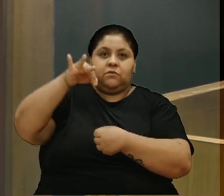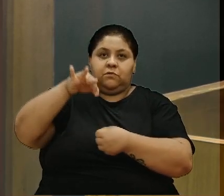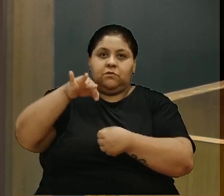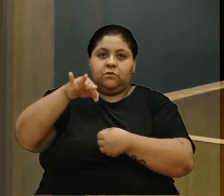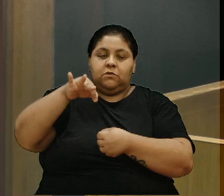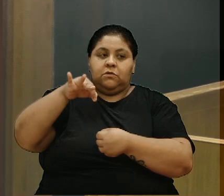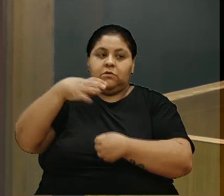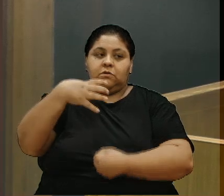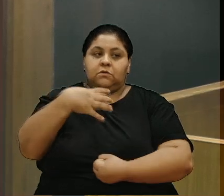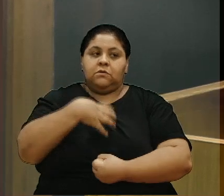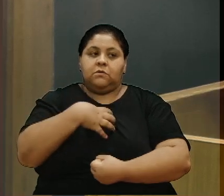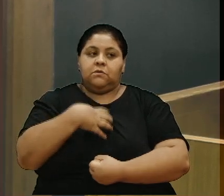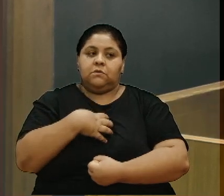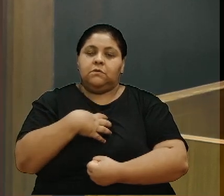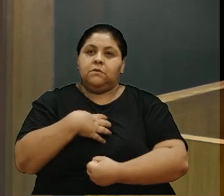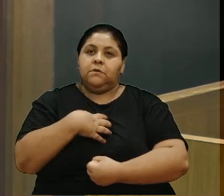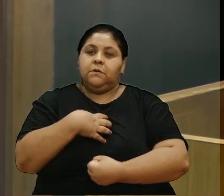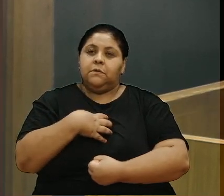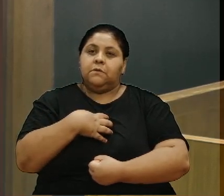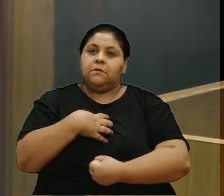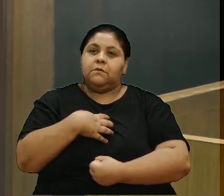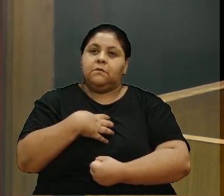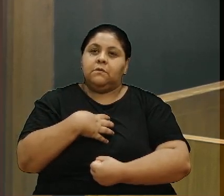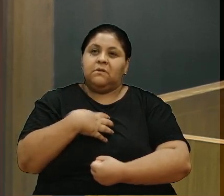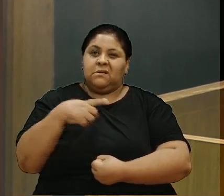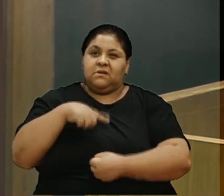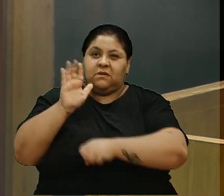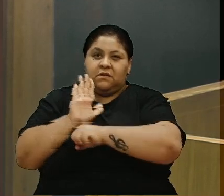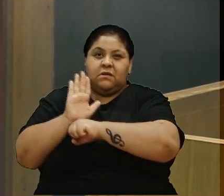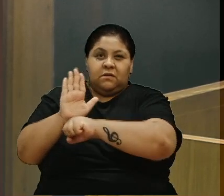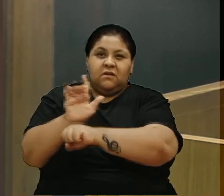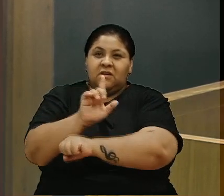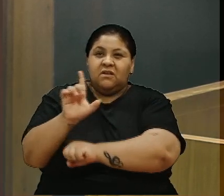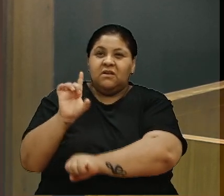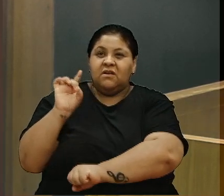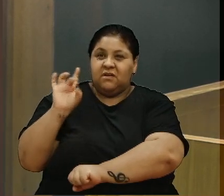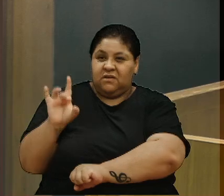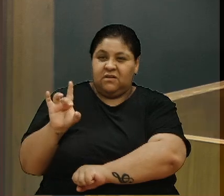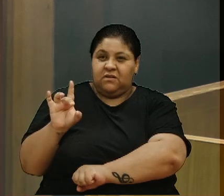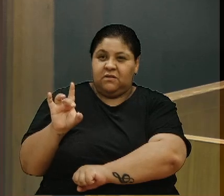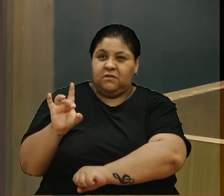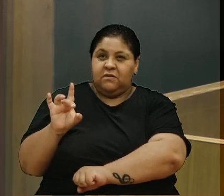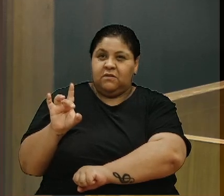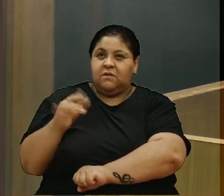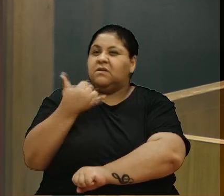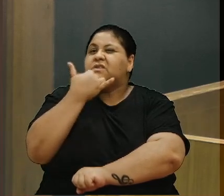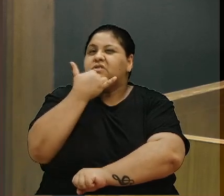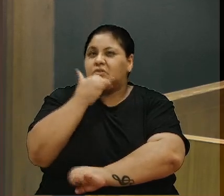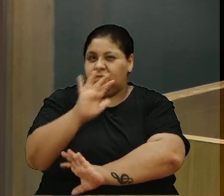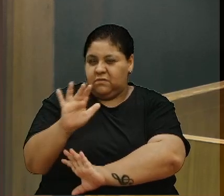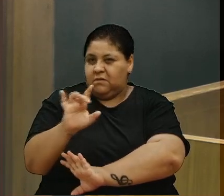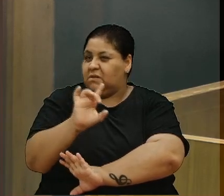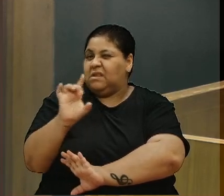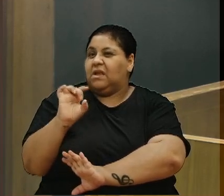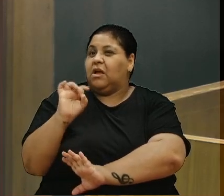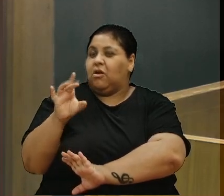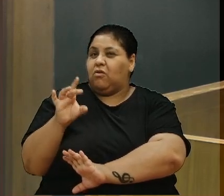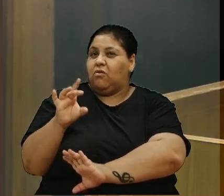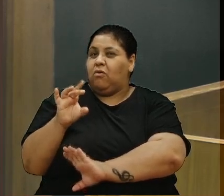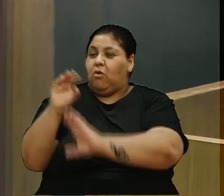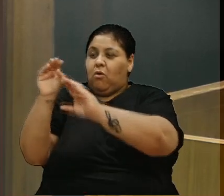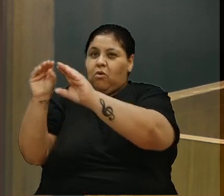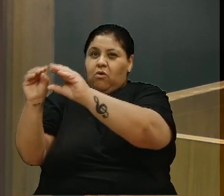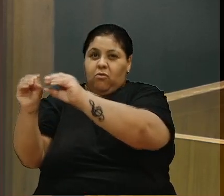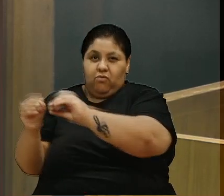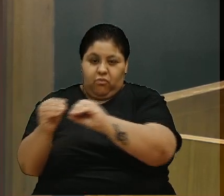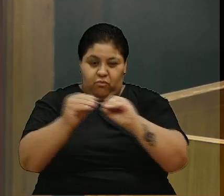modo a que os municípios circunvizinhos também colaborem. Não só apenas, desculpe a redundância, não apenas trazendo